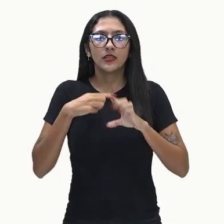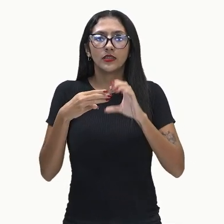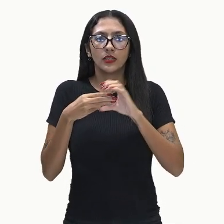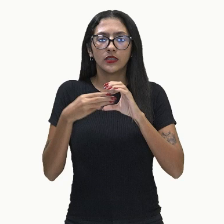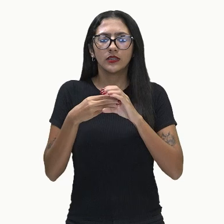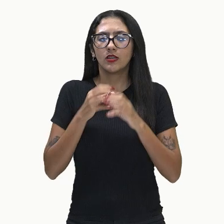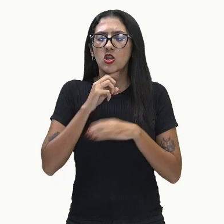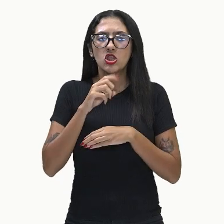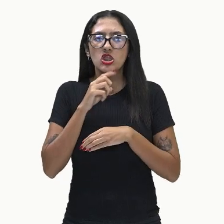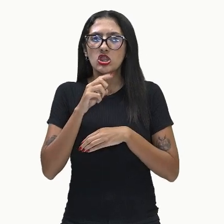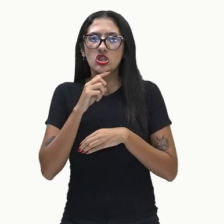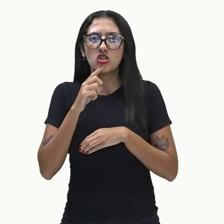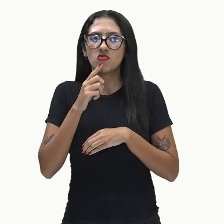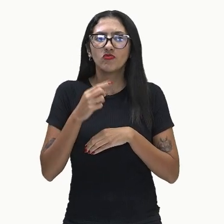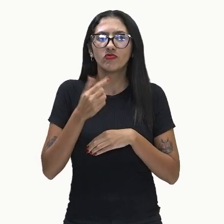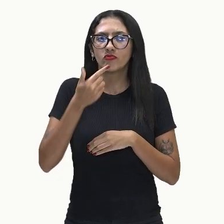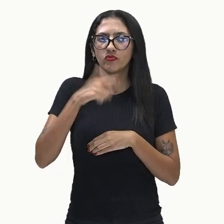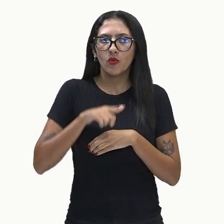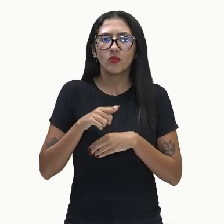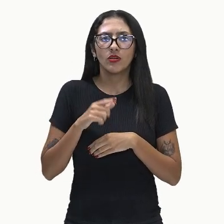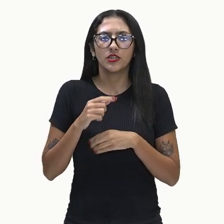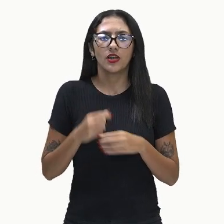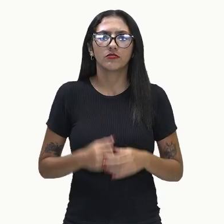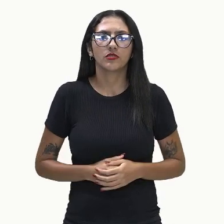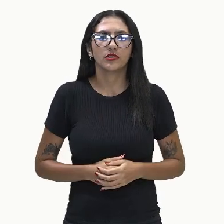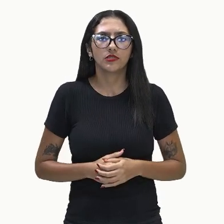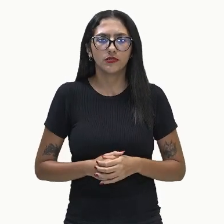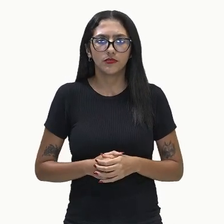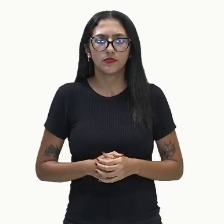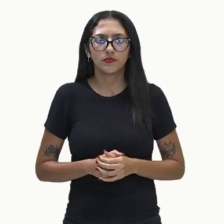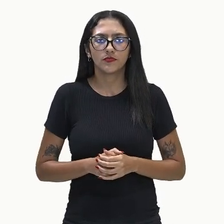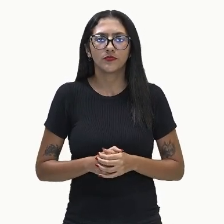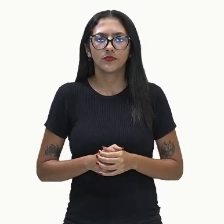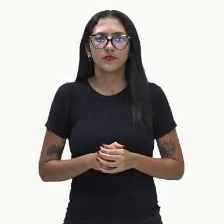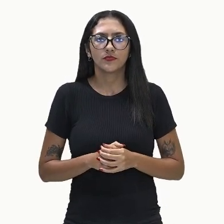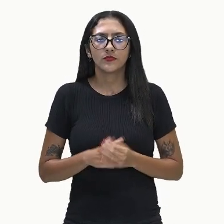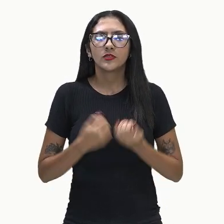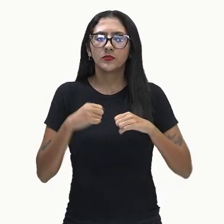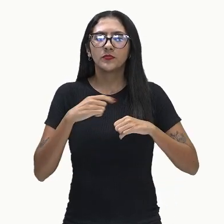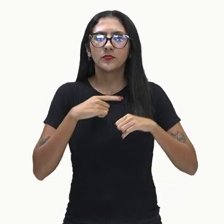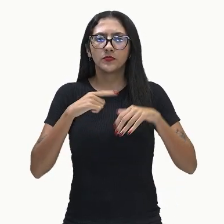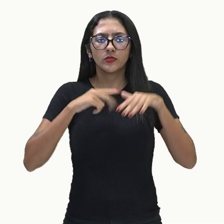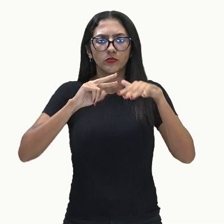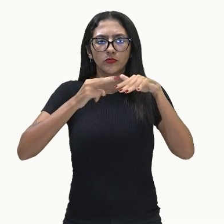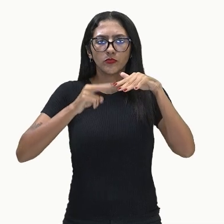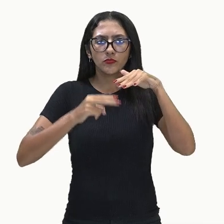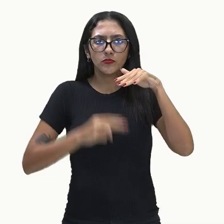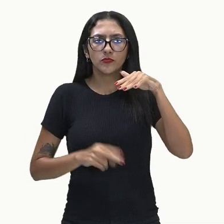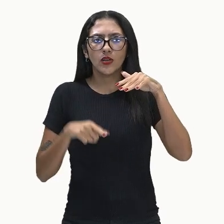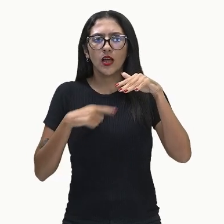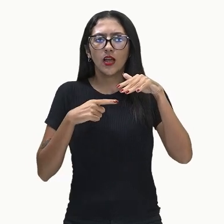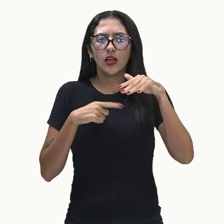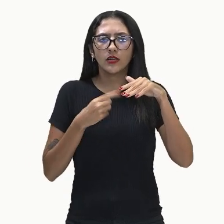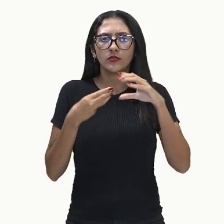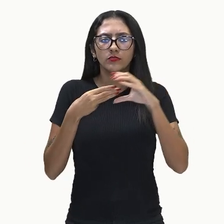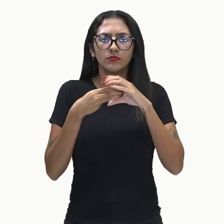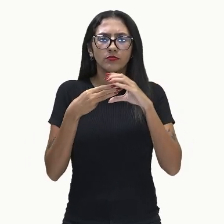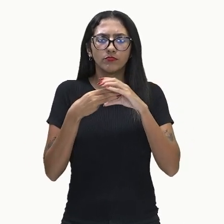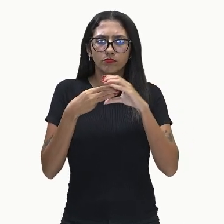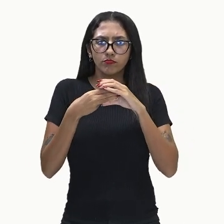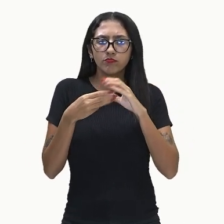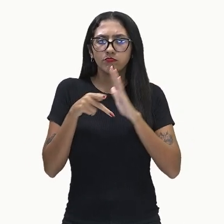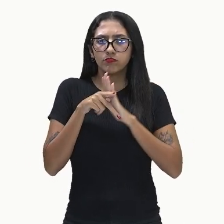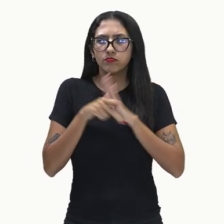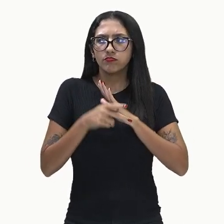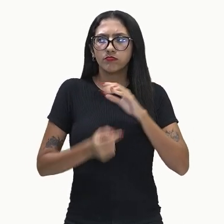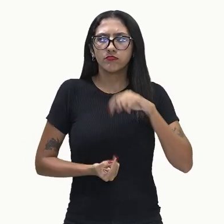que ter atenção aos nossos neurônios também. É uma célula básica do sistema nervoso e é responsável